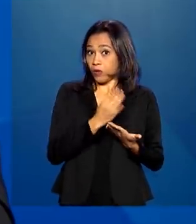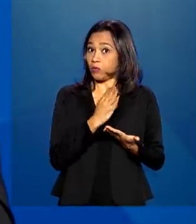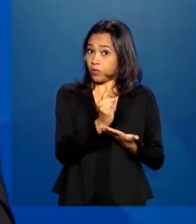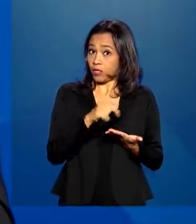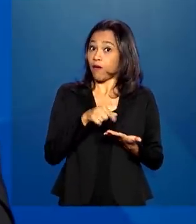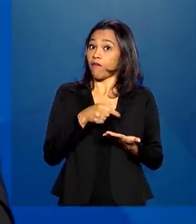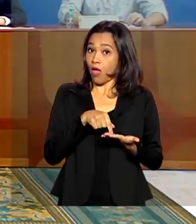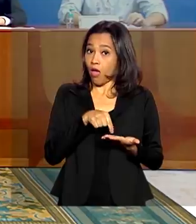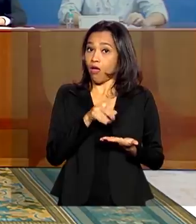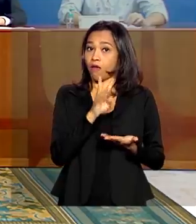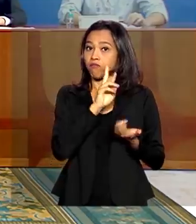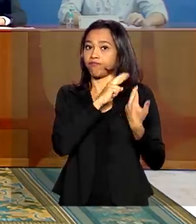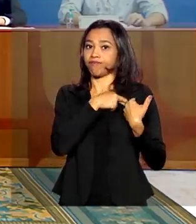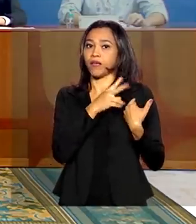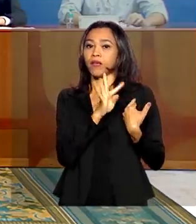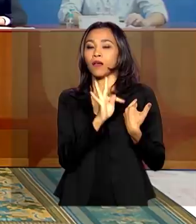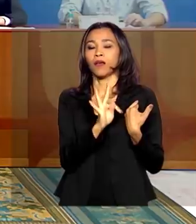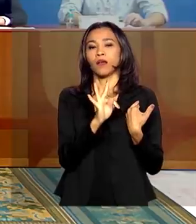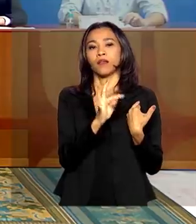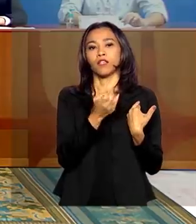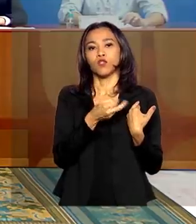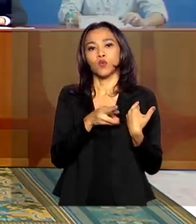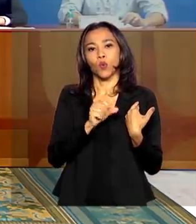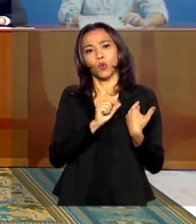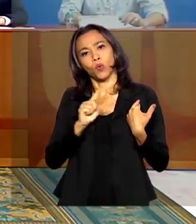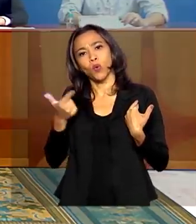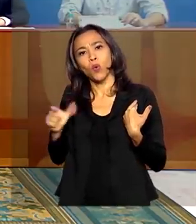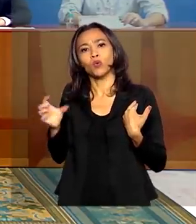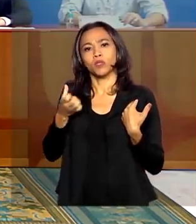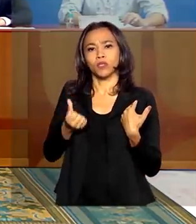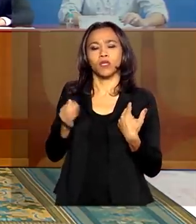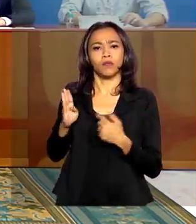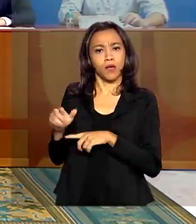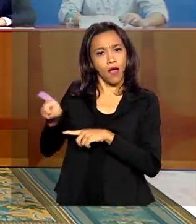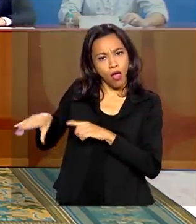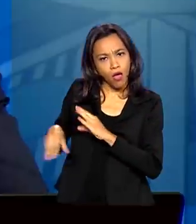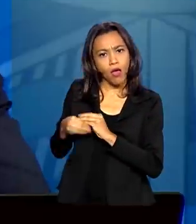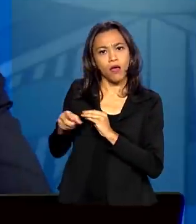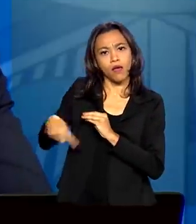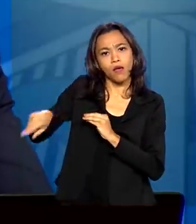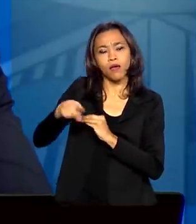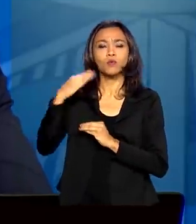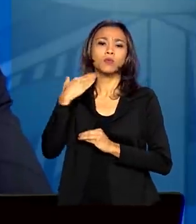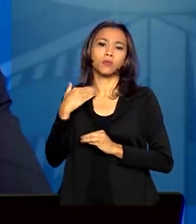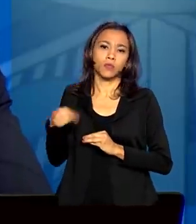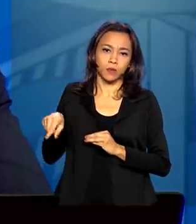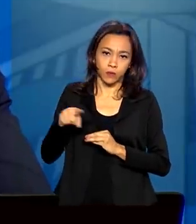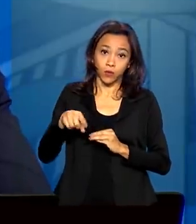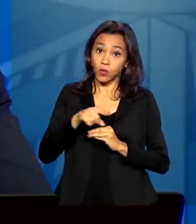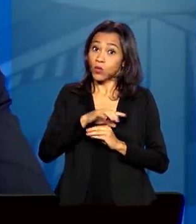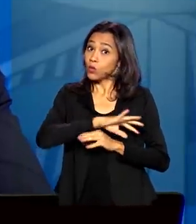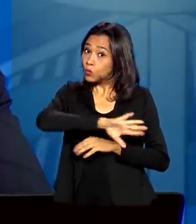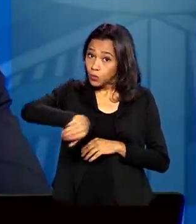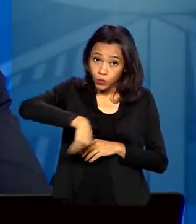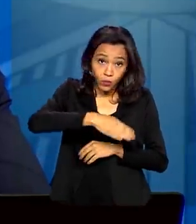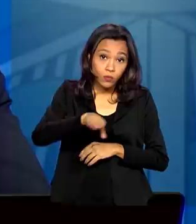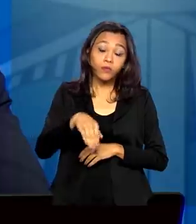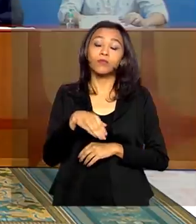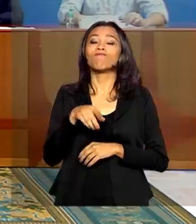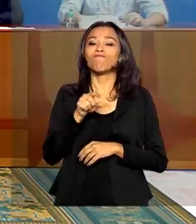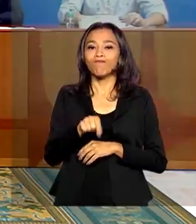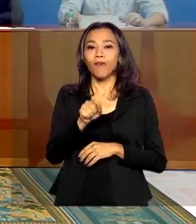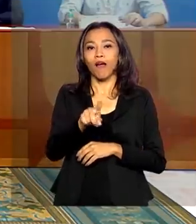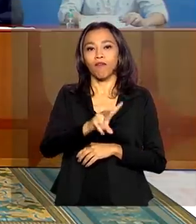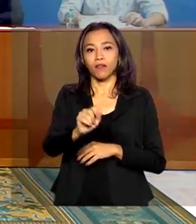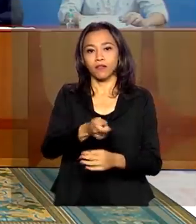do Tesouro Nacional. O restante, 6 bilhões, virá das instituições financeiras. Toda a operação de crédito